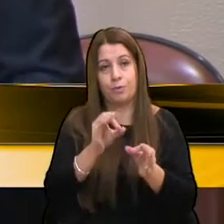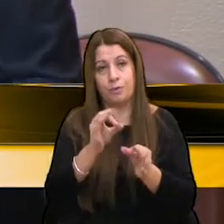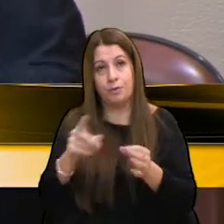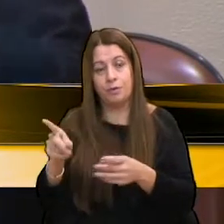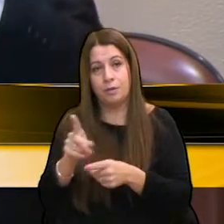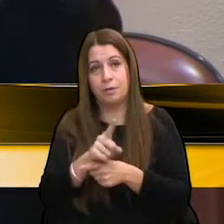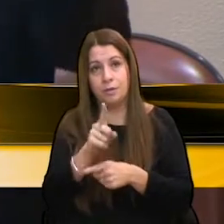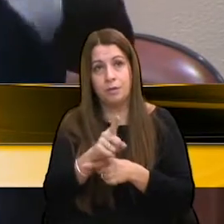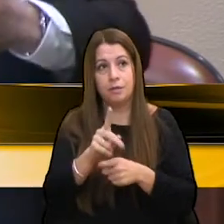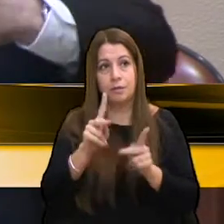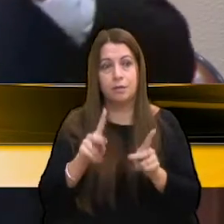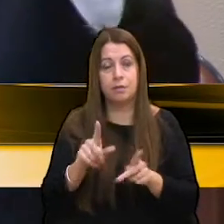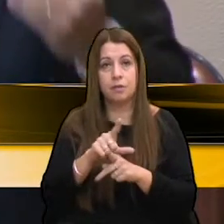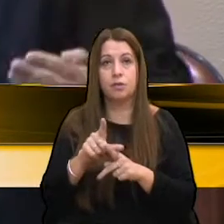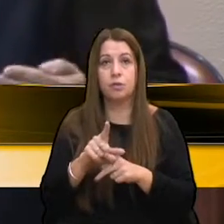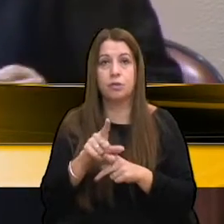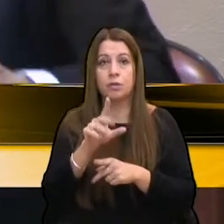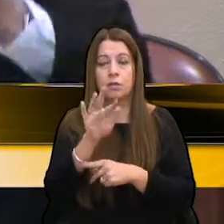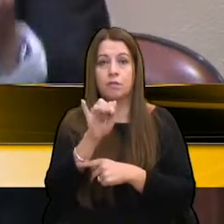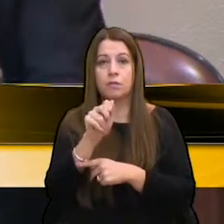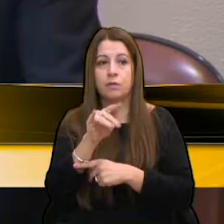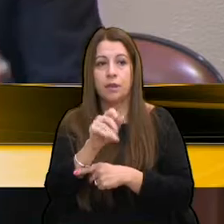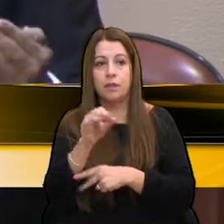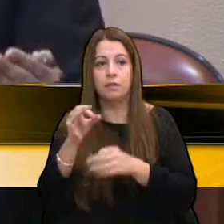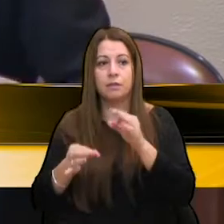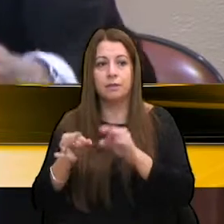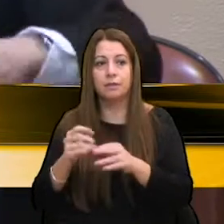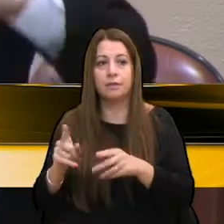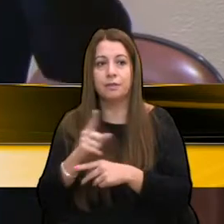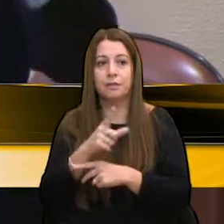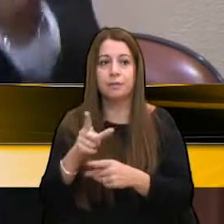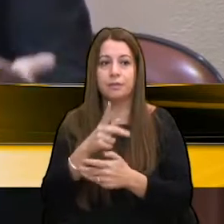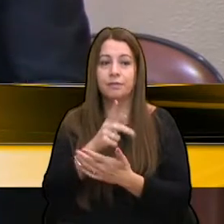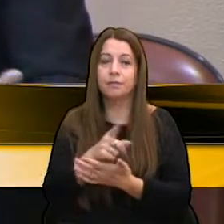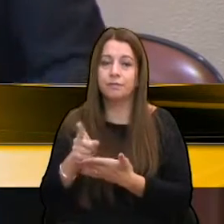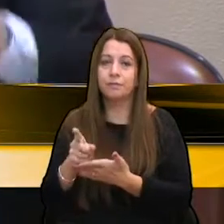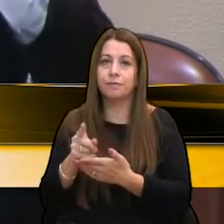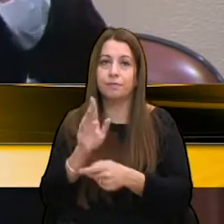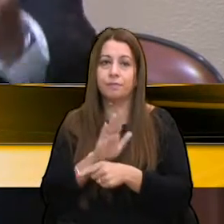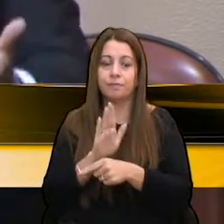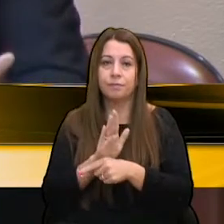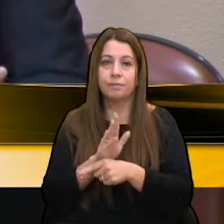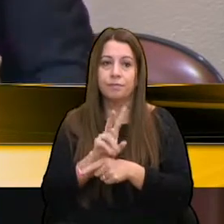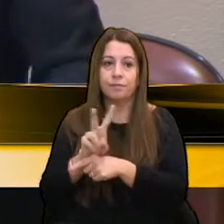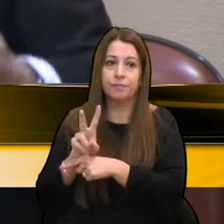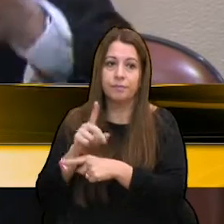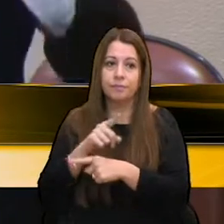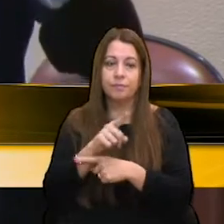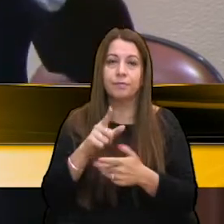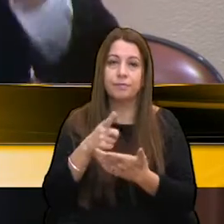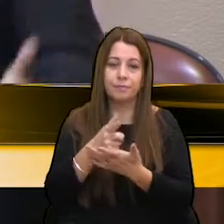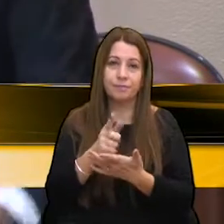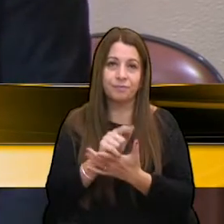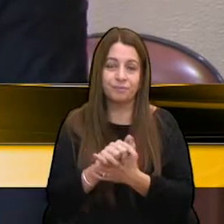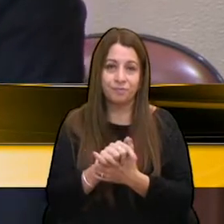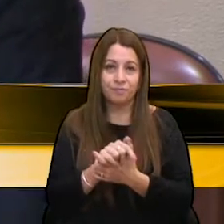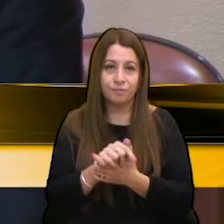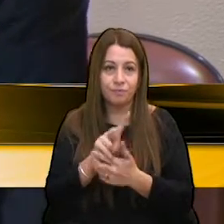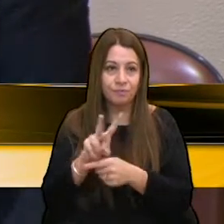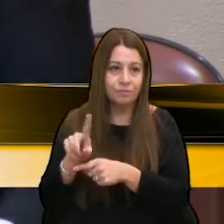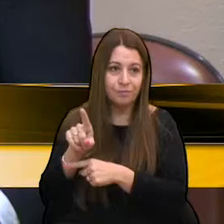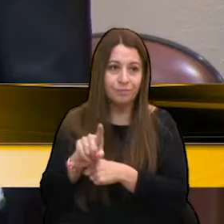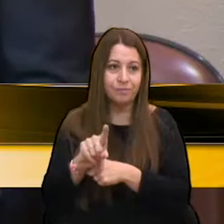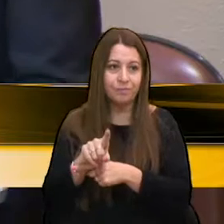adequada para que as pessoas físicas ou jurídicas possam ajudar, contribuírem na preservação e na proteção